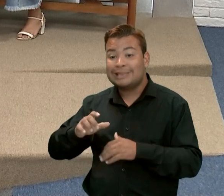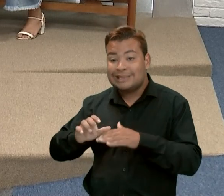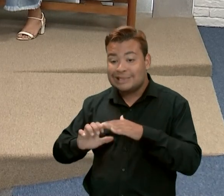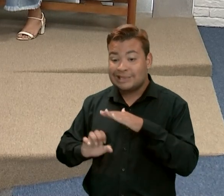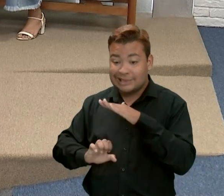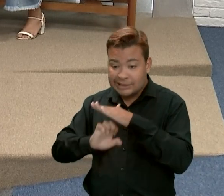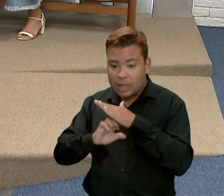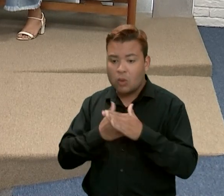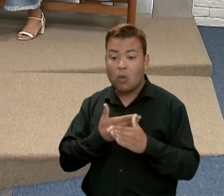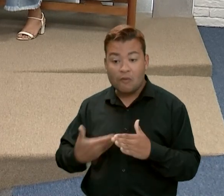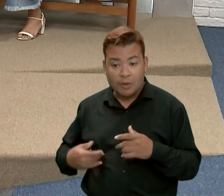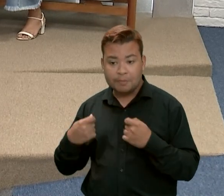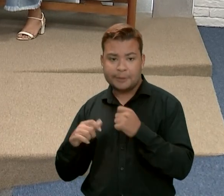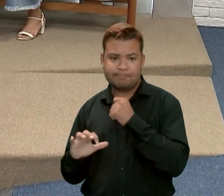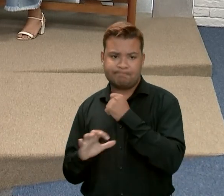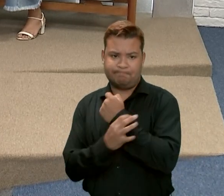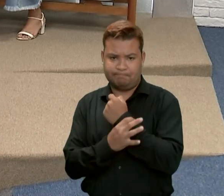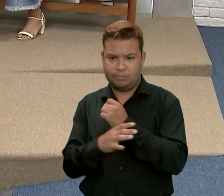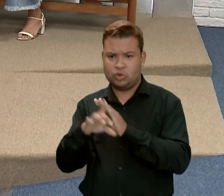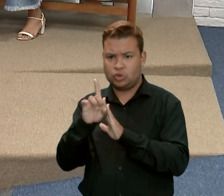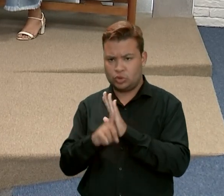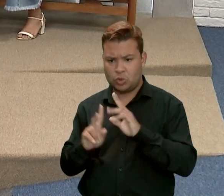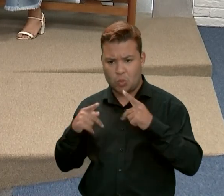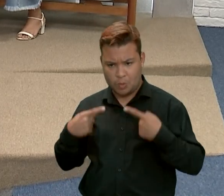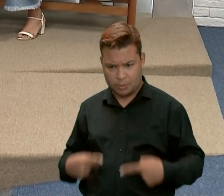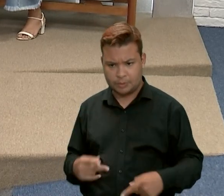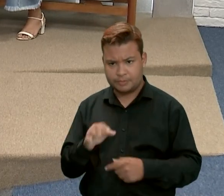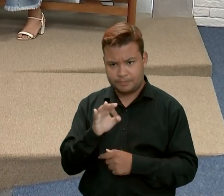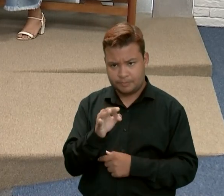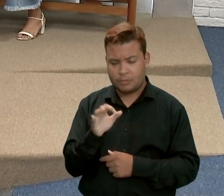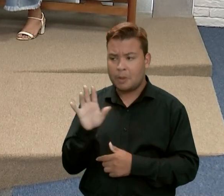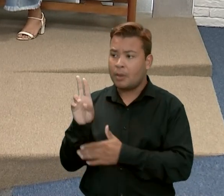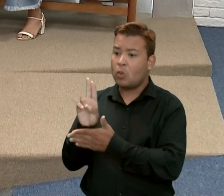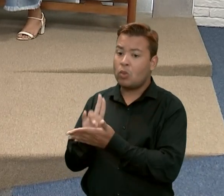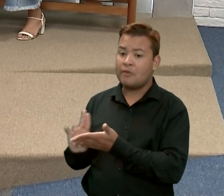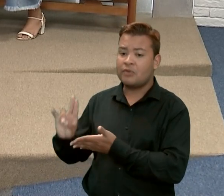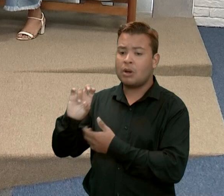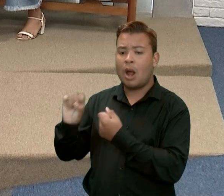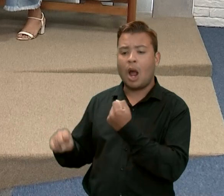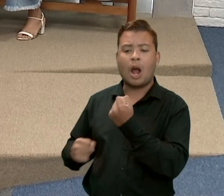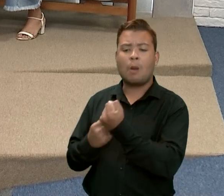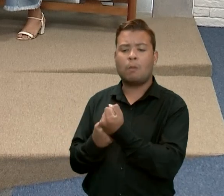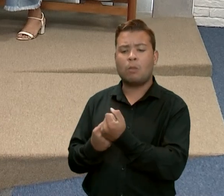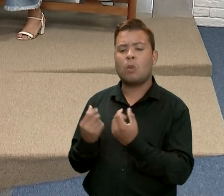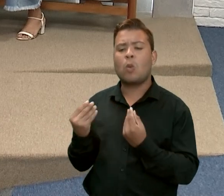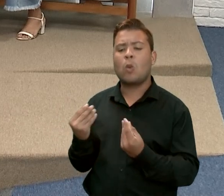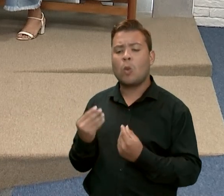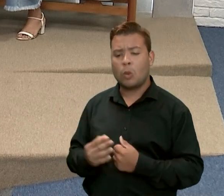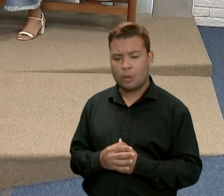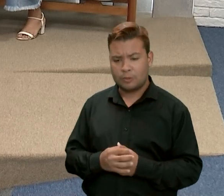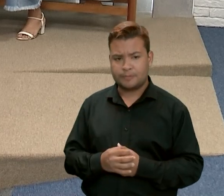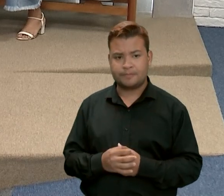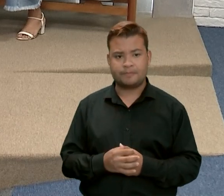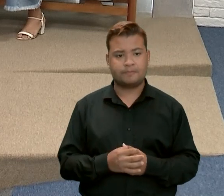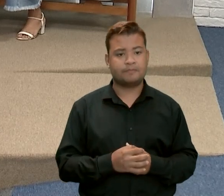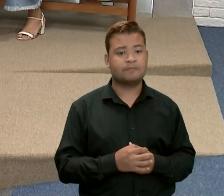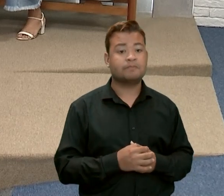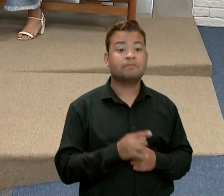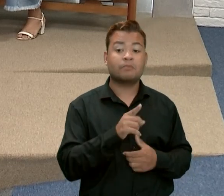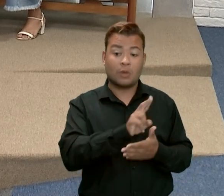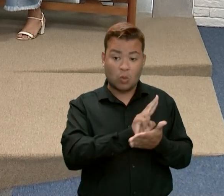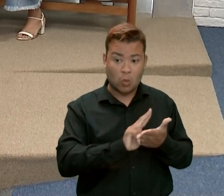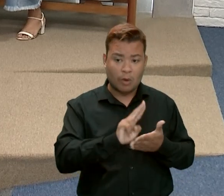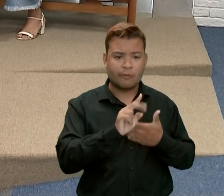desses direitos humanos, mas como a universidade pode contribuir para isso também? A universidade tem um